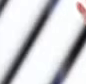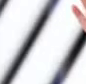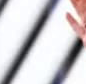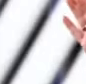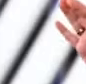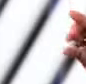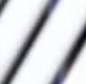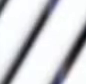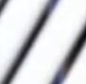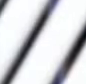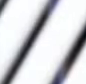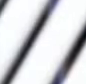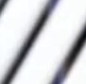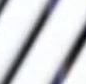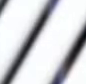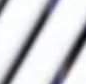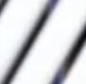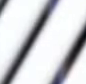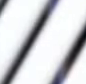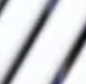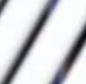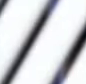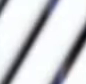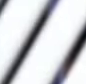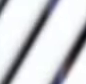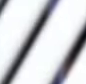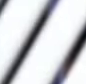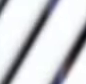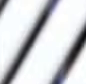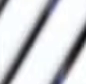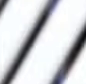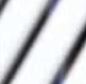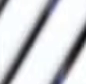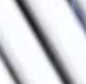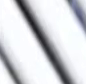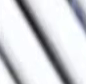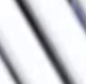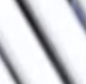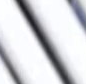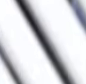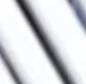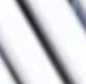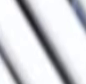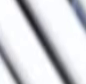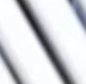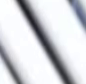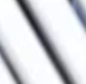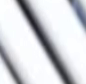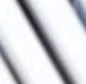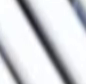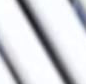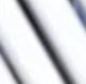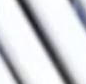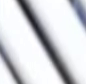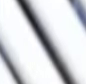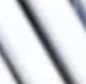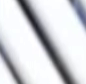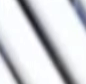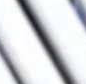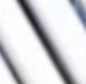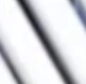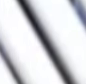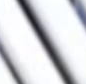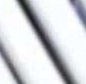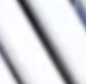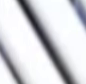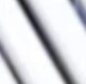Acabou o seu tempo. E agora com a palavra, Fábio, da Esfera Engenharia. Obra é coisa séria. Na esfera, sua